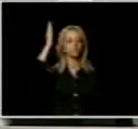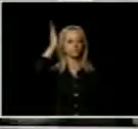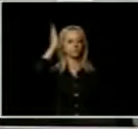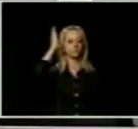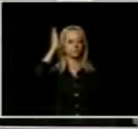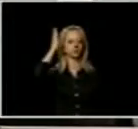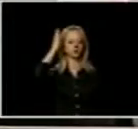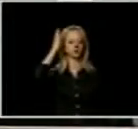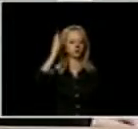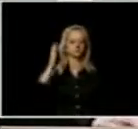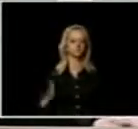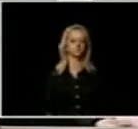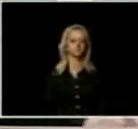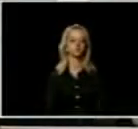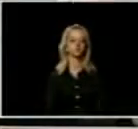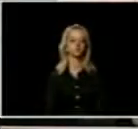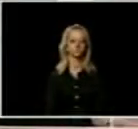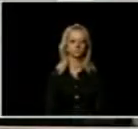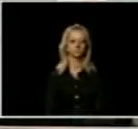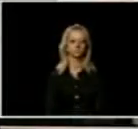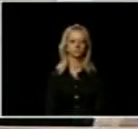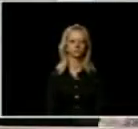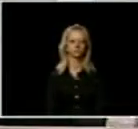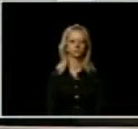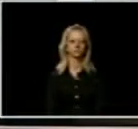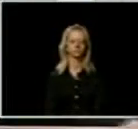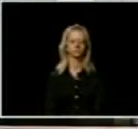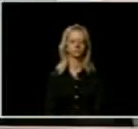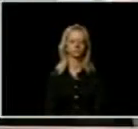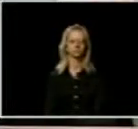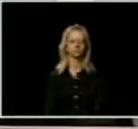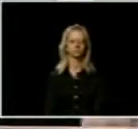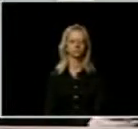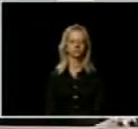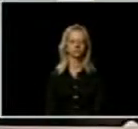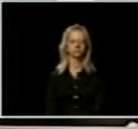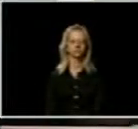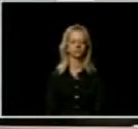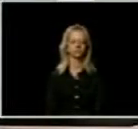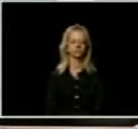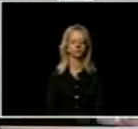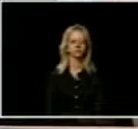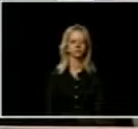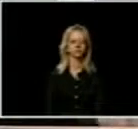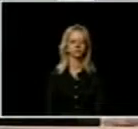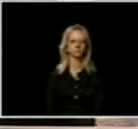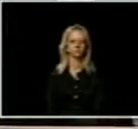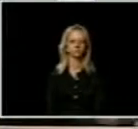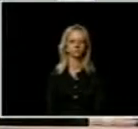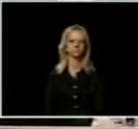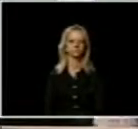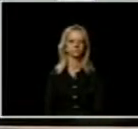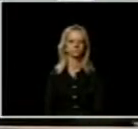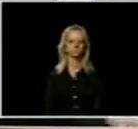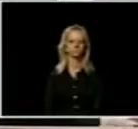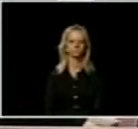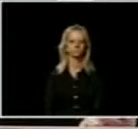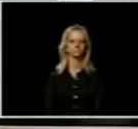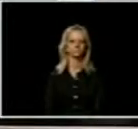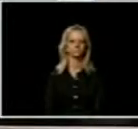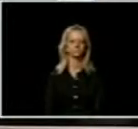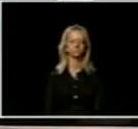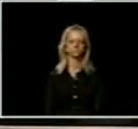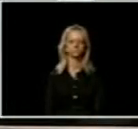Nós precisamos investir em cultura. Investir em cultura é poder investir na identidade do